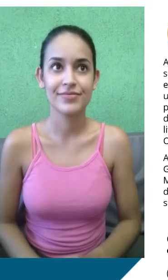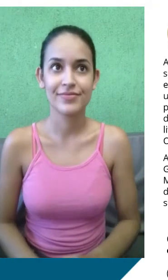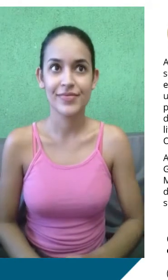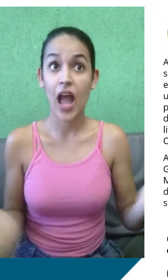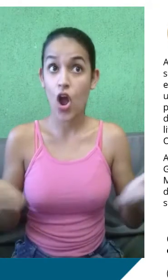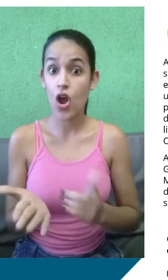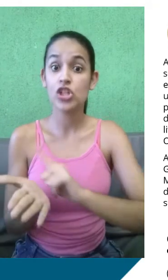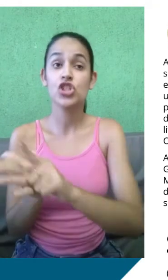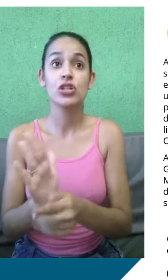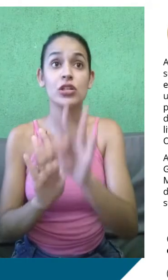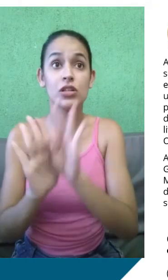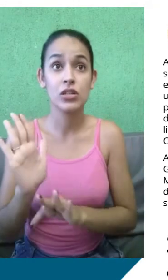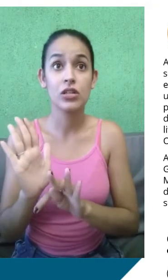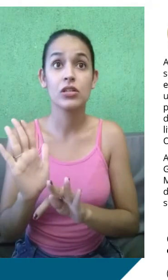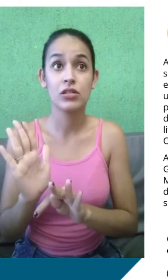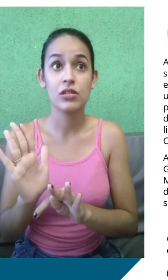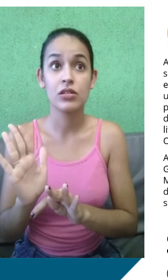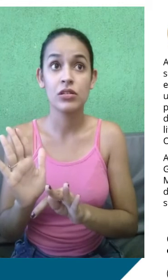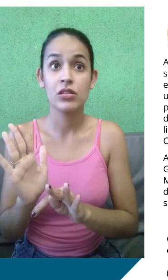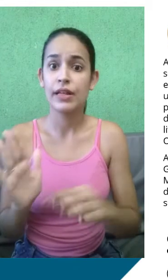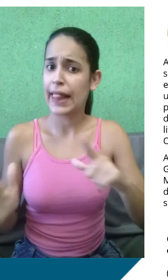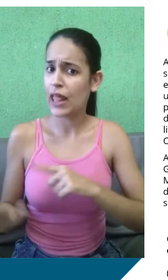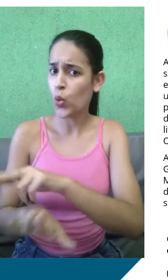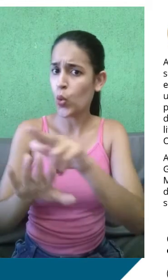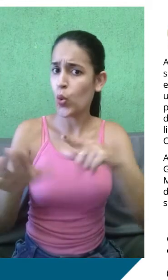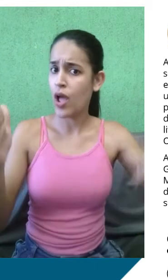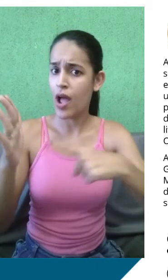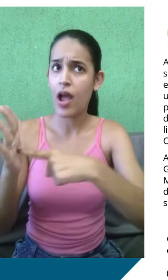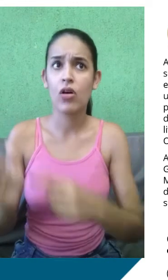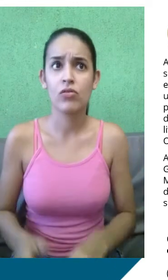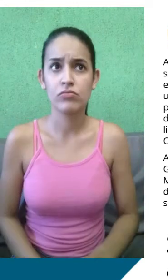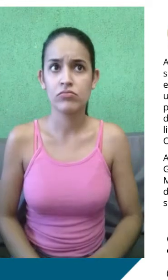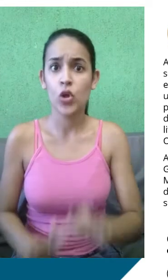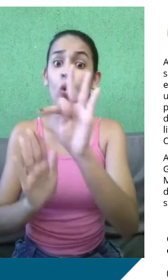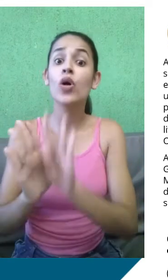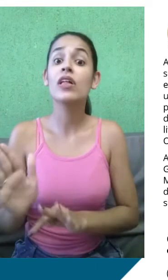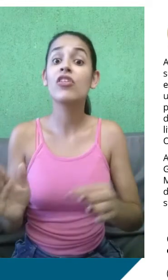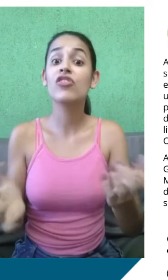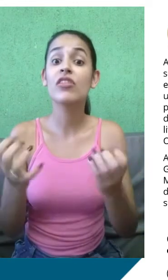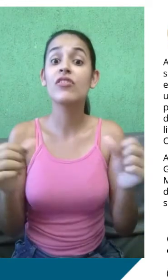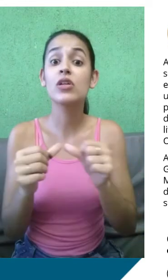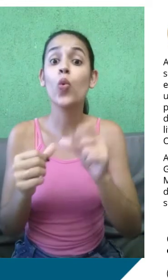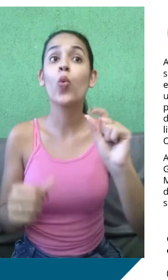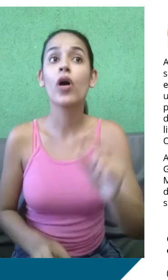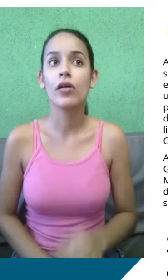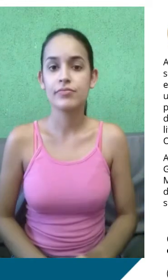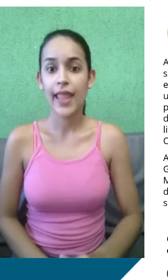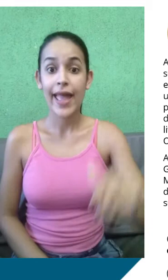ser caracterizados, dentre outros fatores, por seus objetivos. Esse fragmento é um ou uma, letra